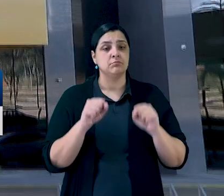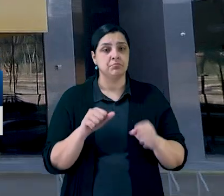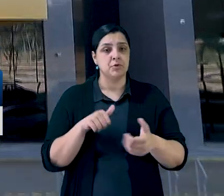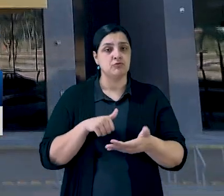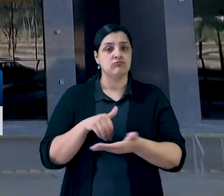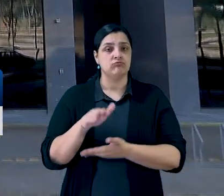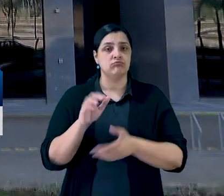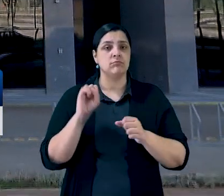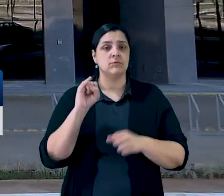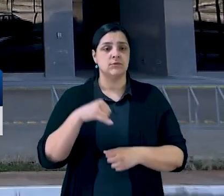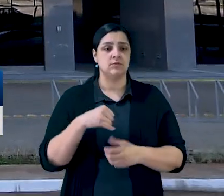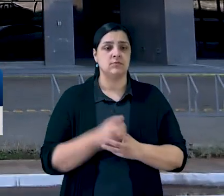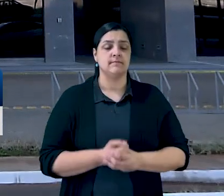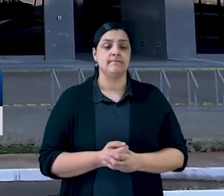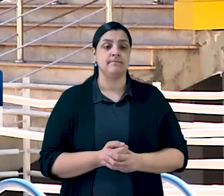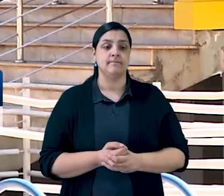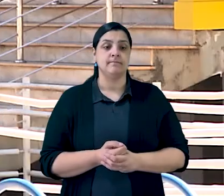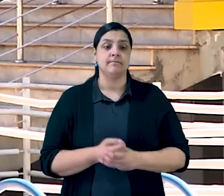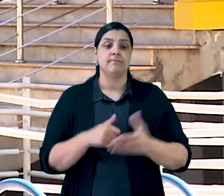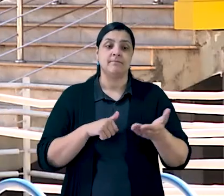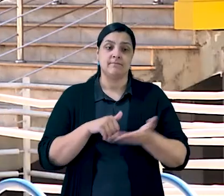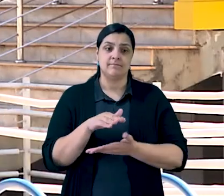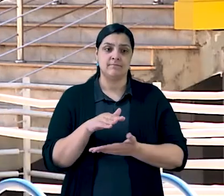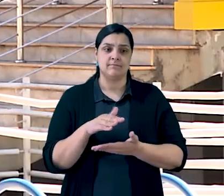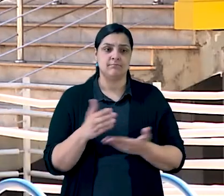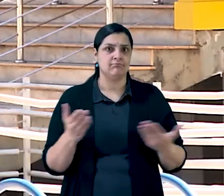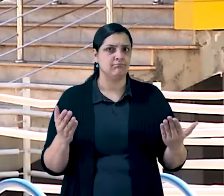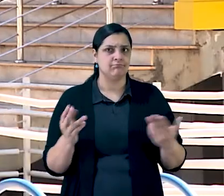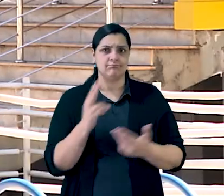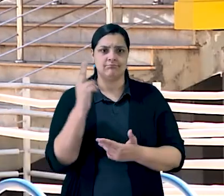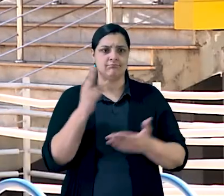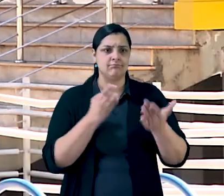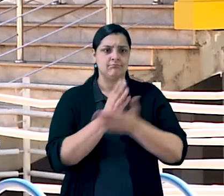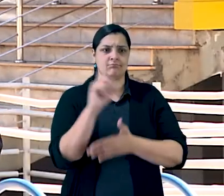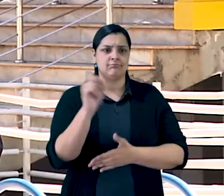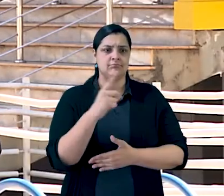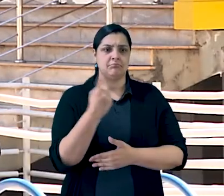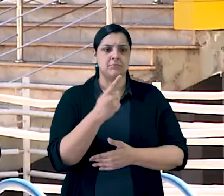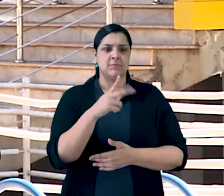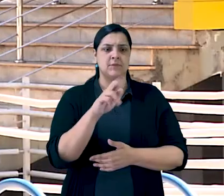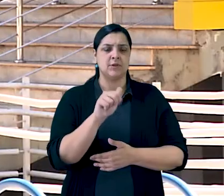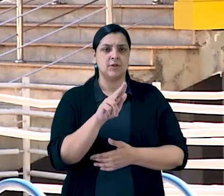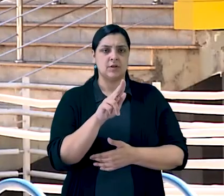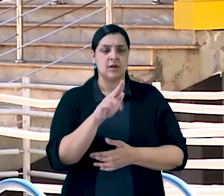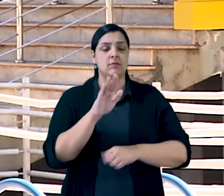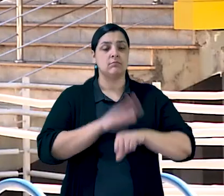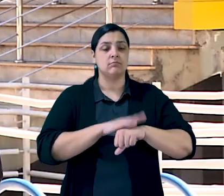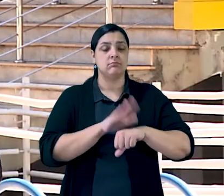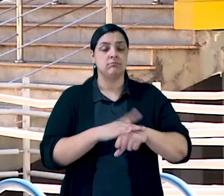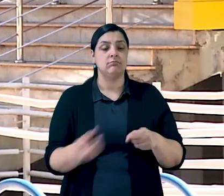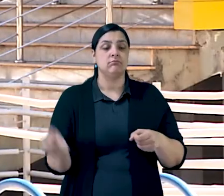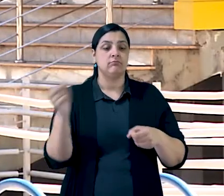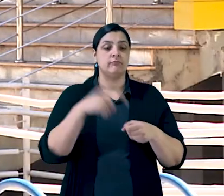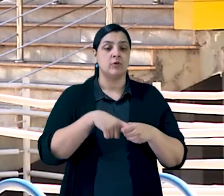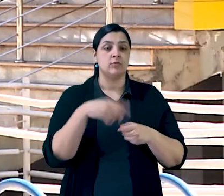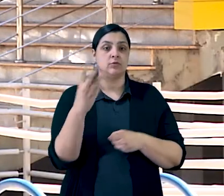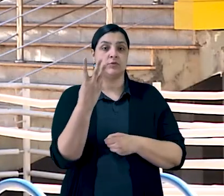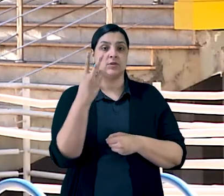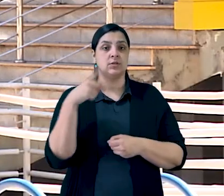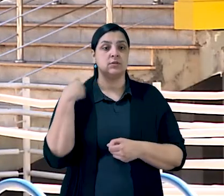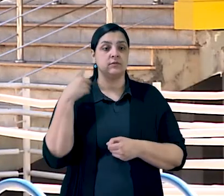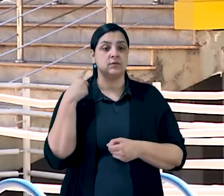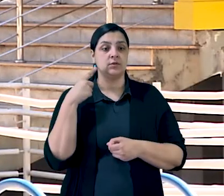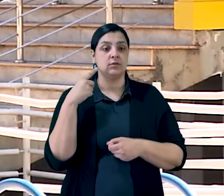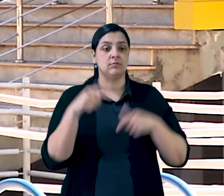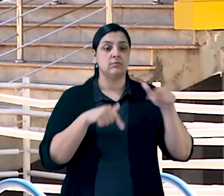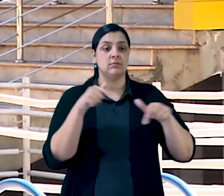isso, poderiam ter sido dispensados. As demissões foram consideradas inválidas pelo juízo de 1º grau, que determinou a reintegração